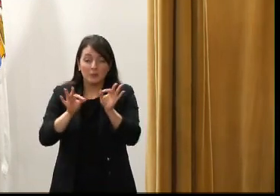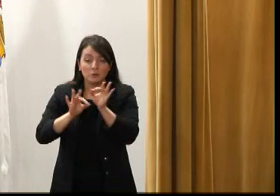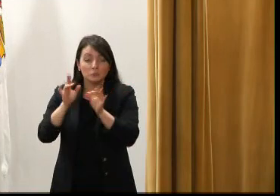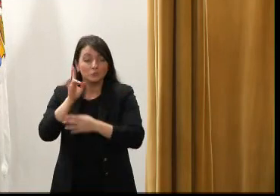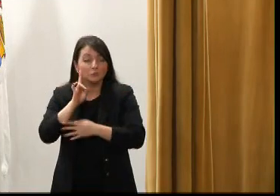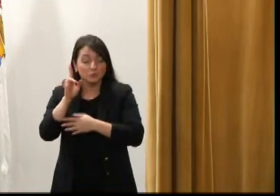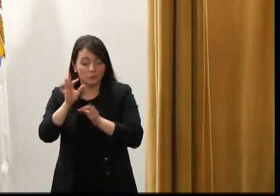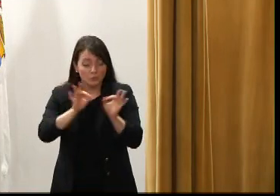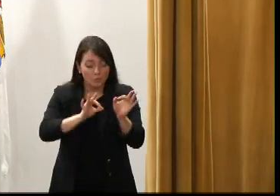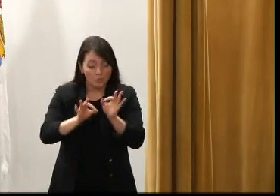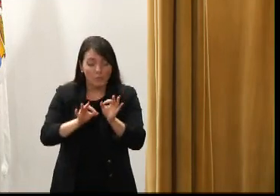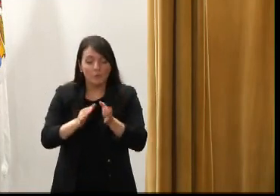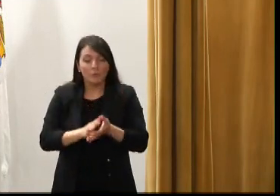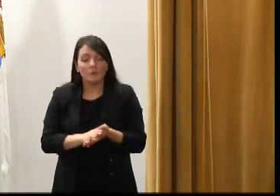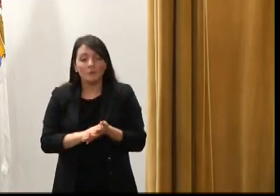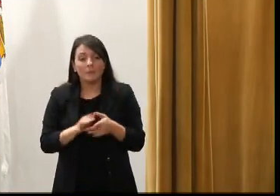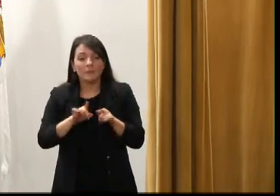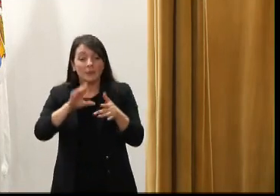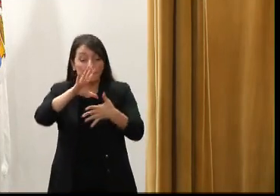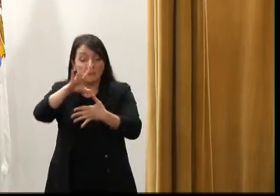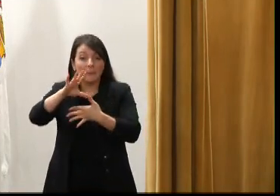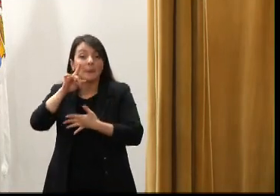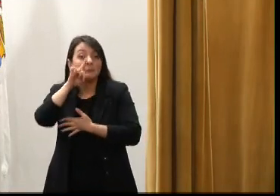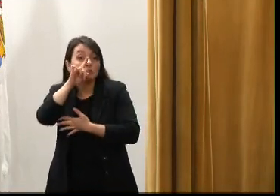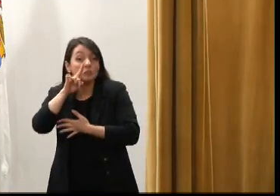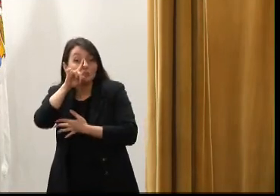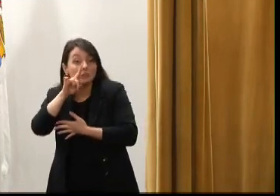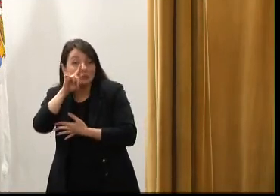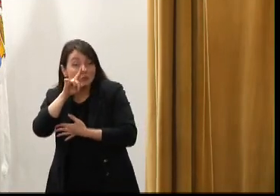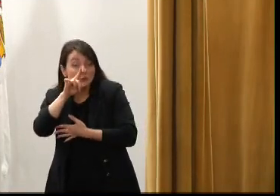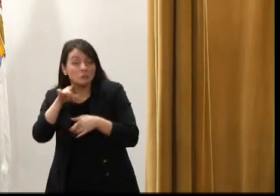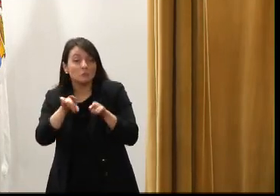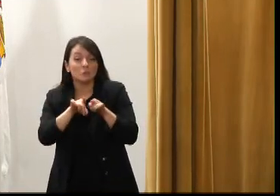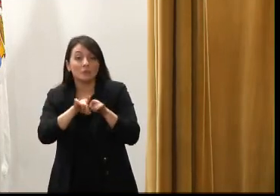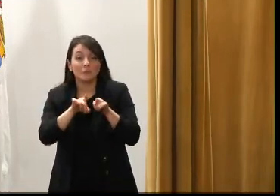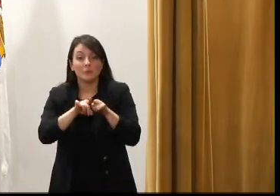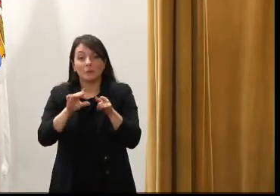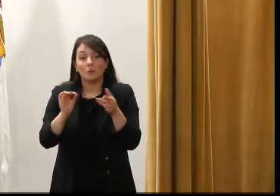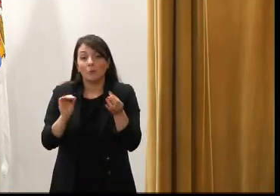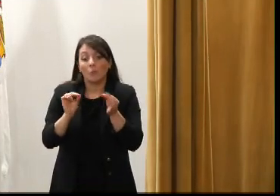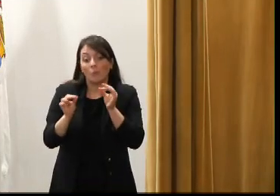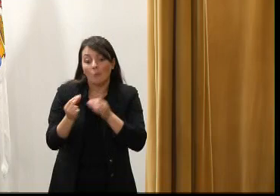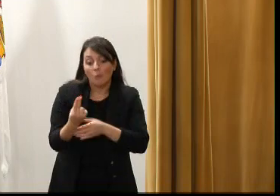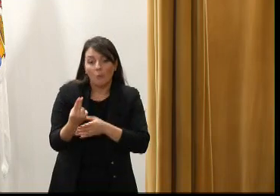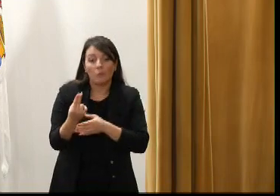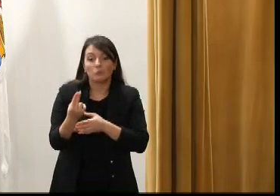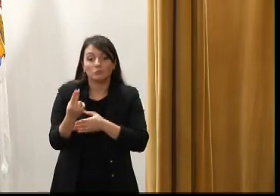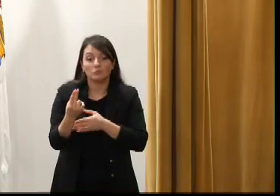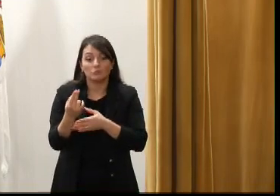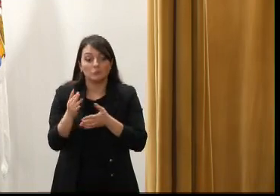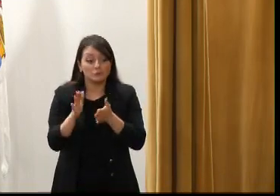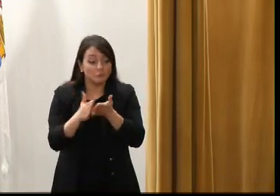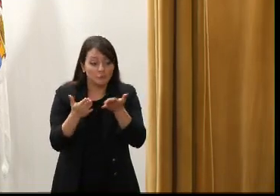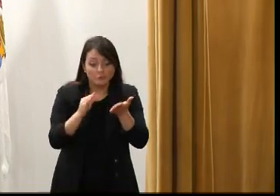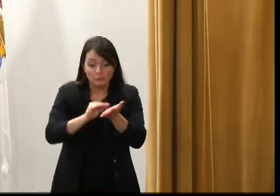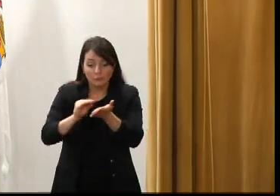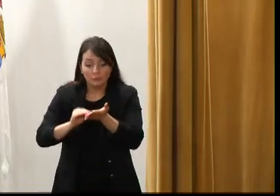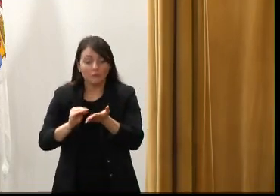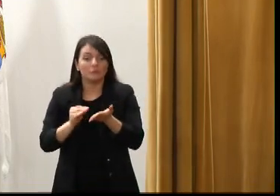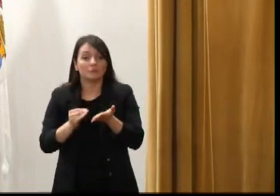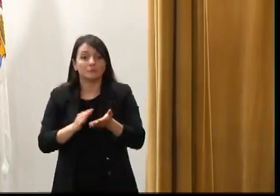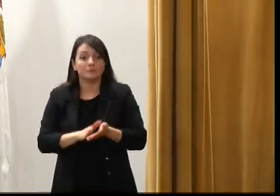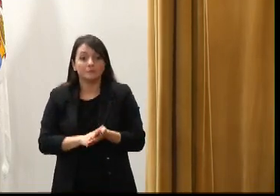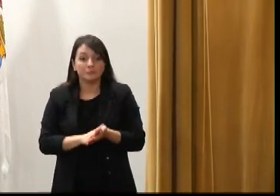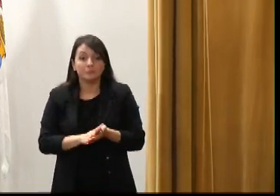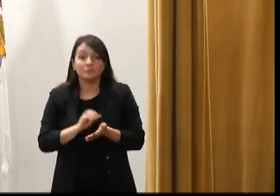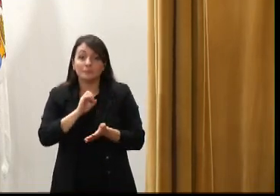estiver concatenado a um mapa de risco ou de vulnerabilidade, como se chama, ou seja, se ele